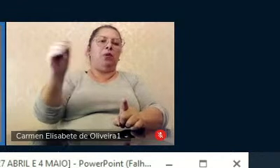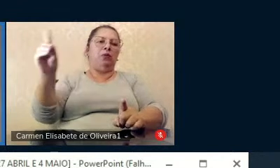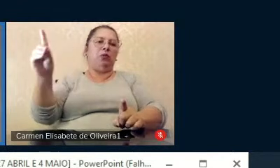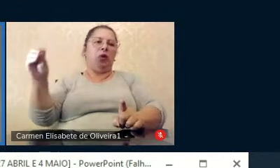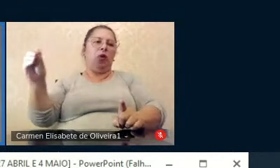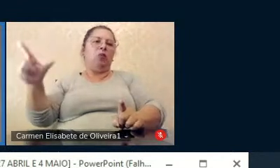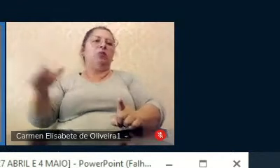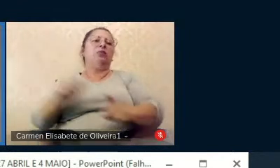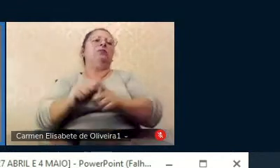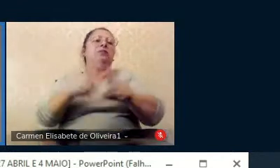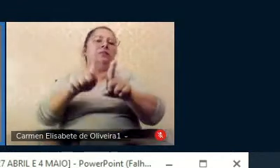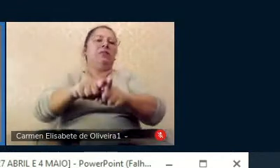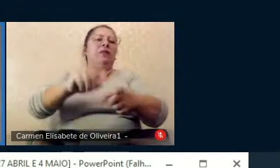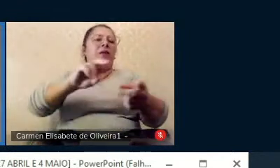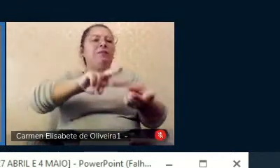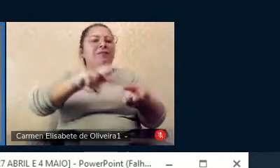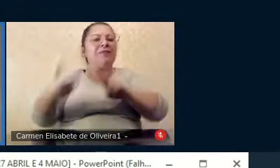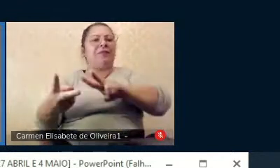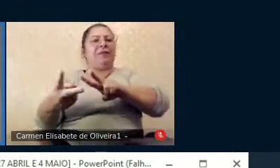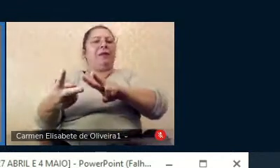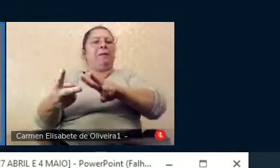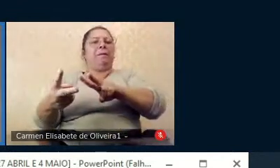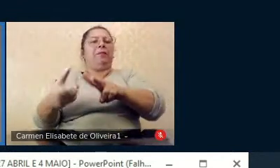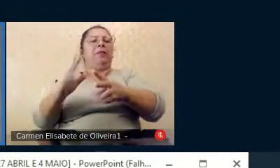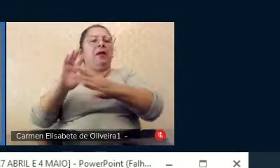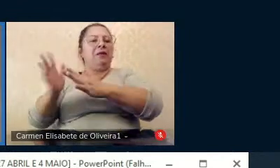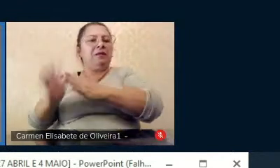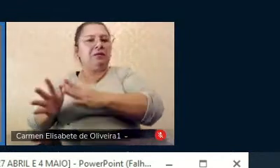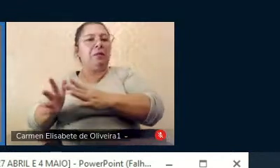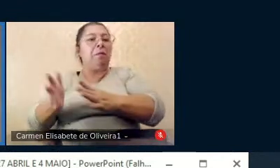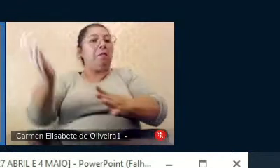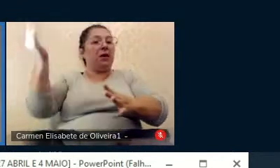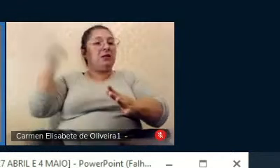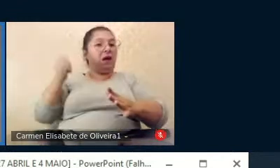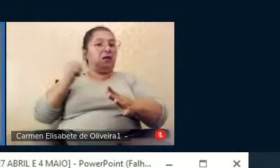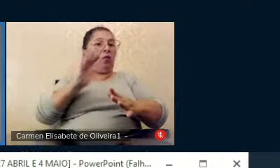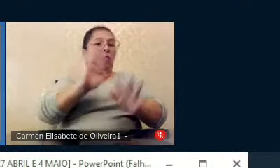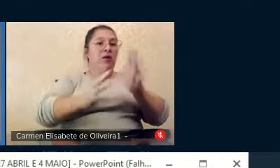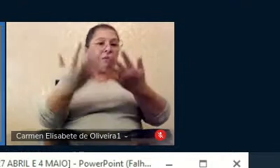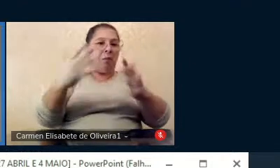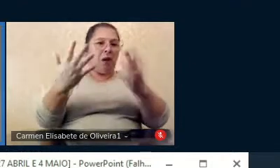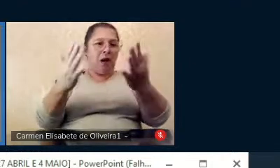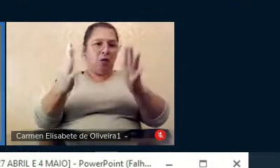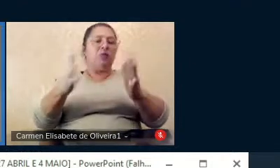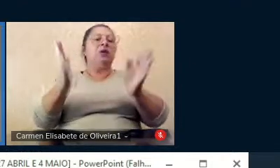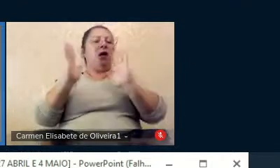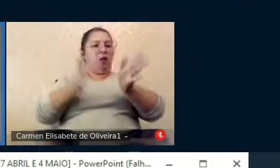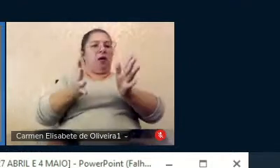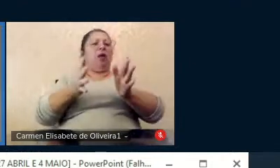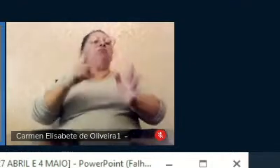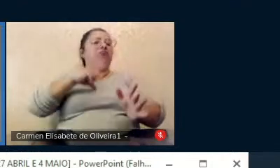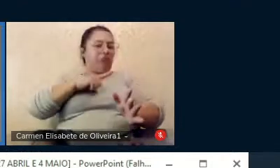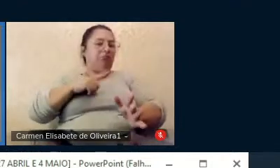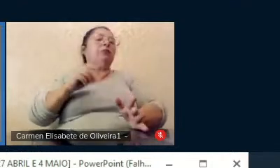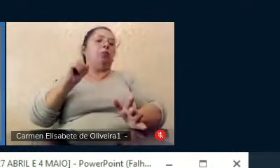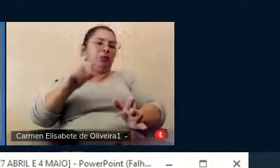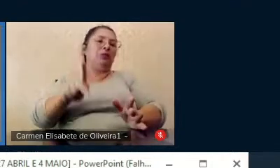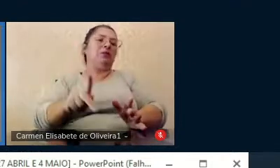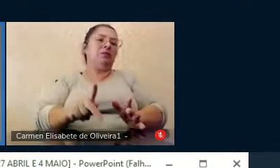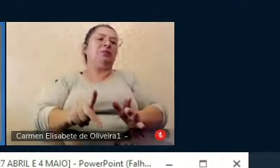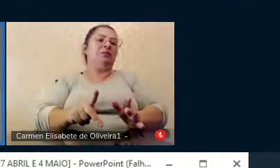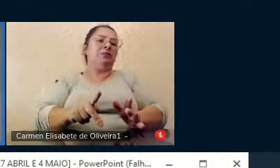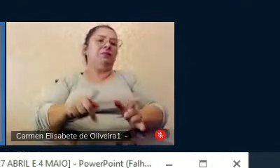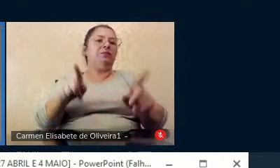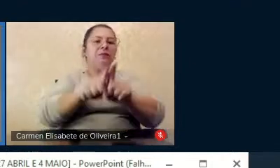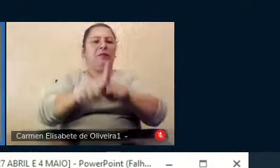para a língua de sinais, que antigamente era uma coisa mais manual, agora nós temos, então, essa possibilidade. E